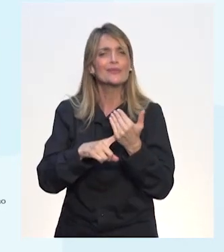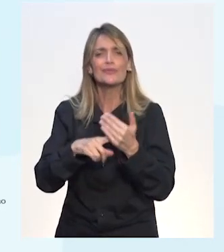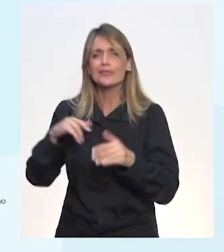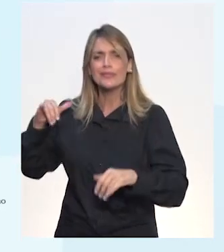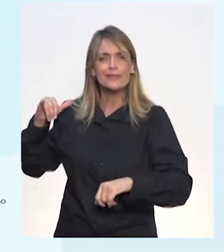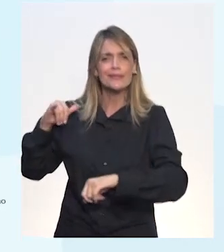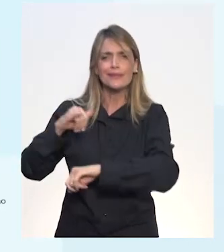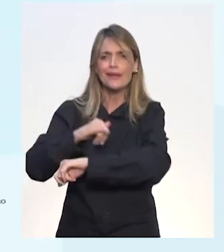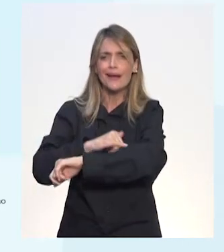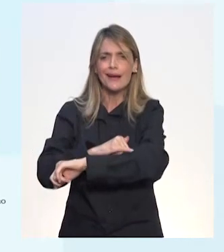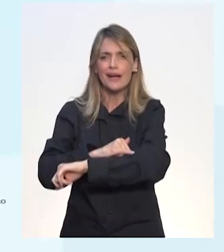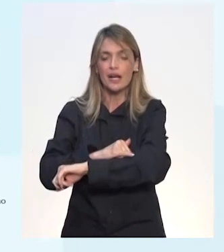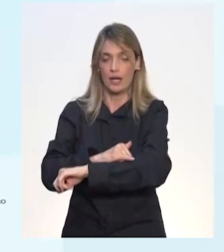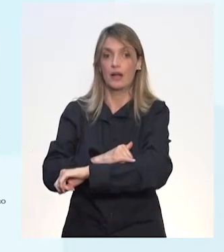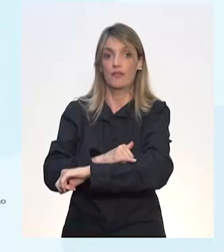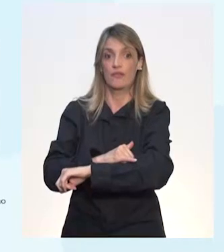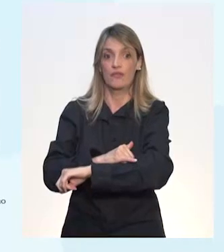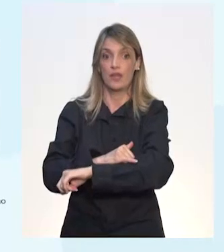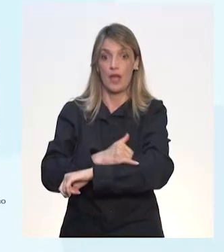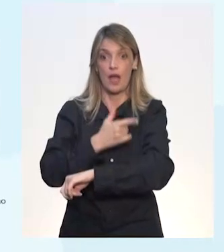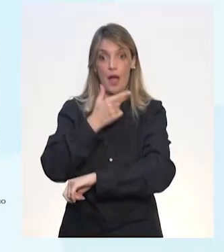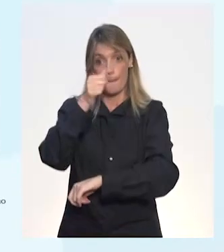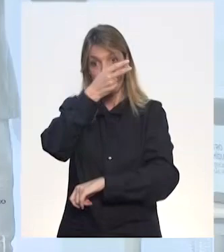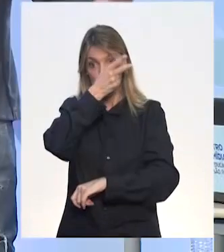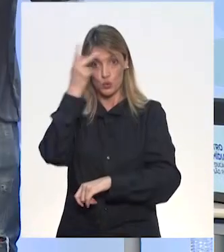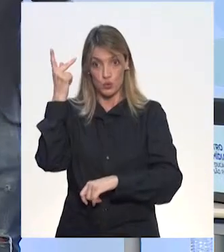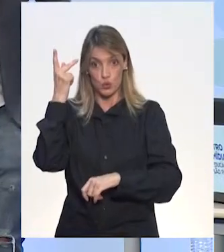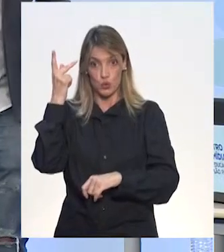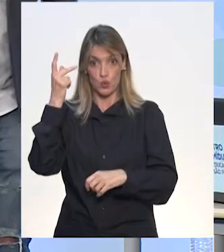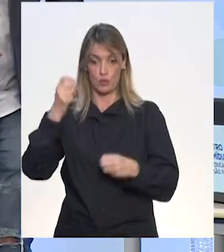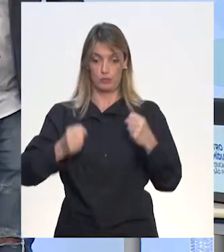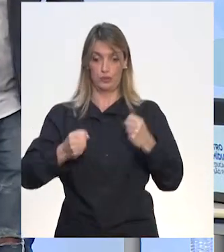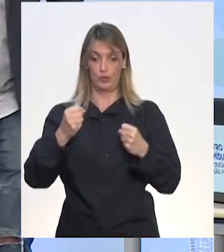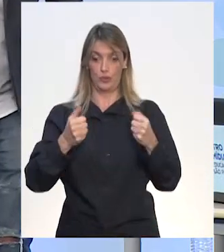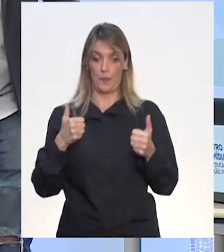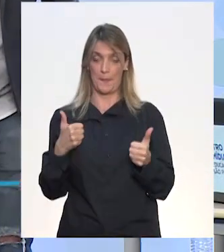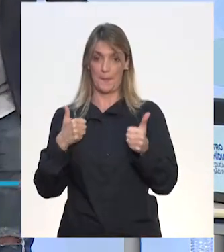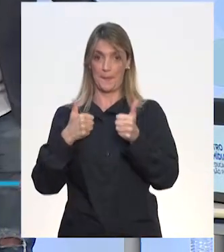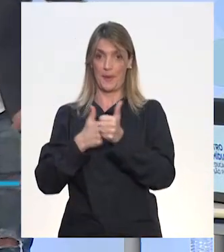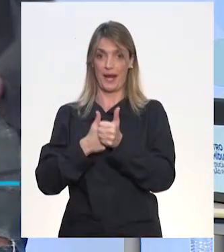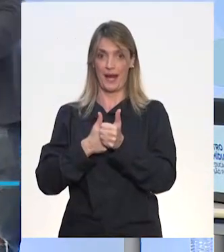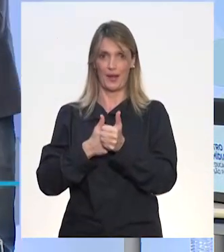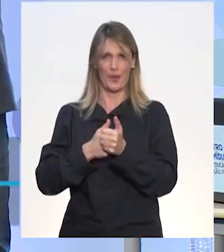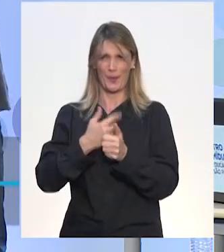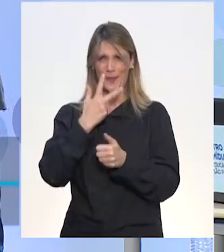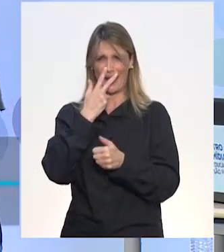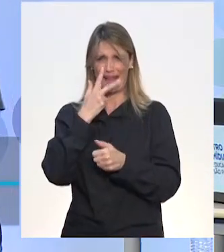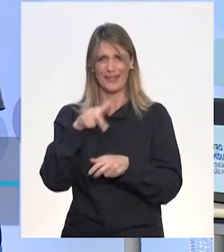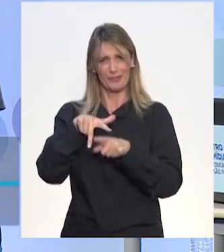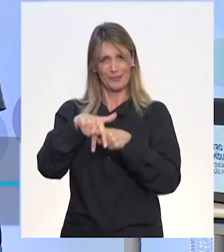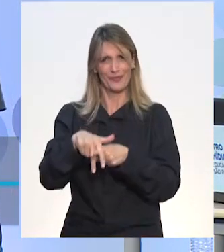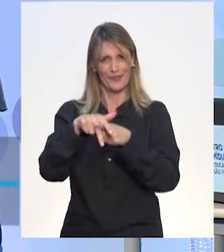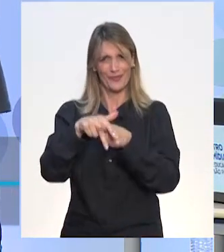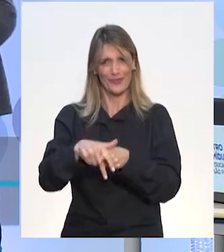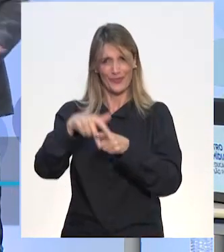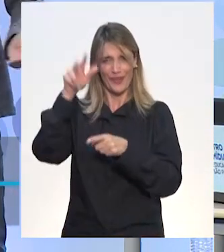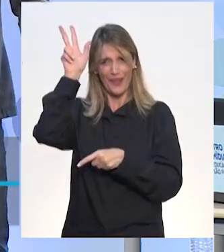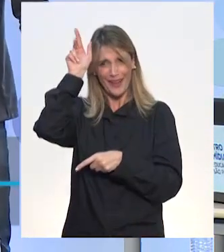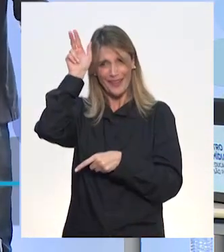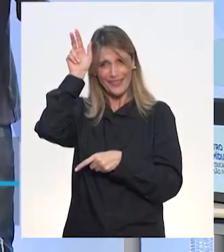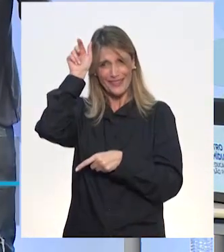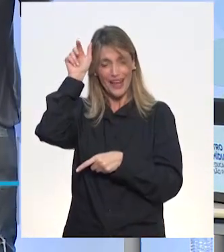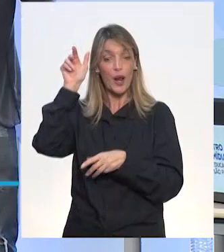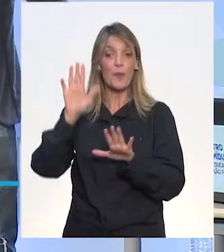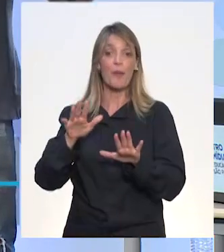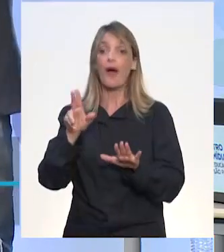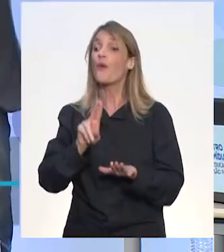aviação tornava o piloto muito mais próximo de um cavaleiro medieval, só que ao invés de cavalos, ele vai